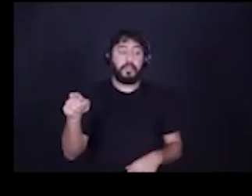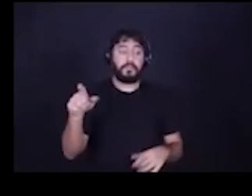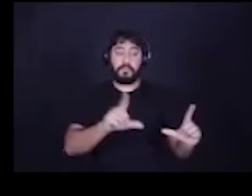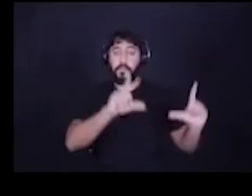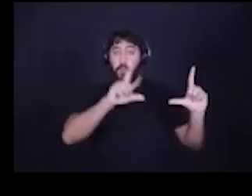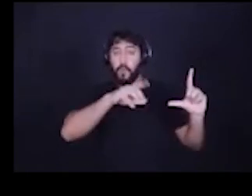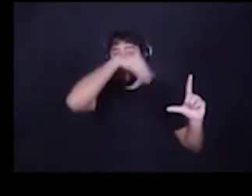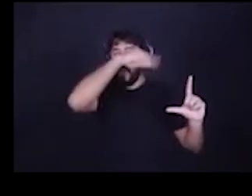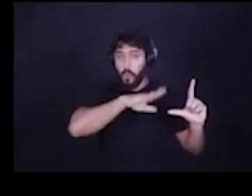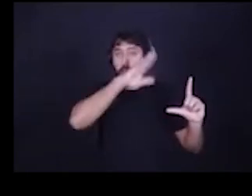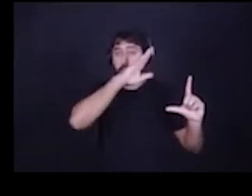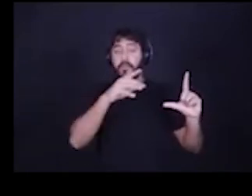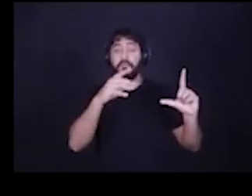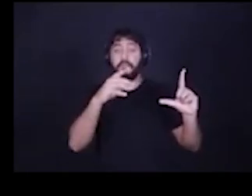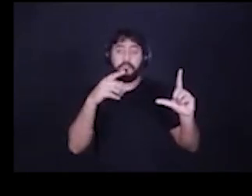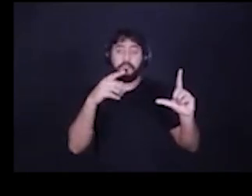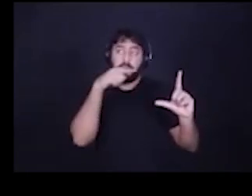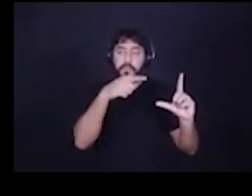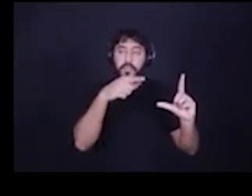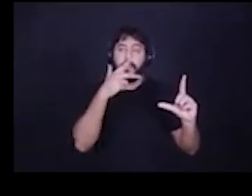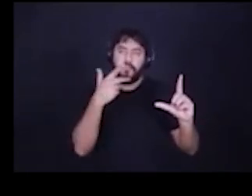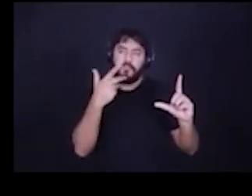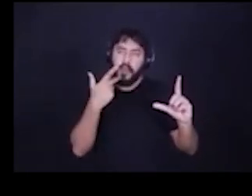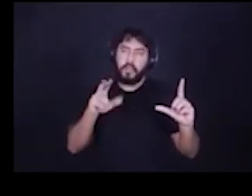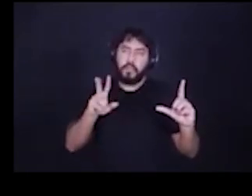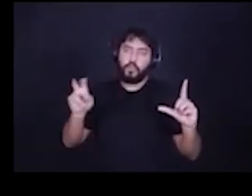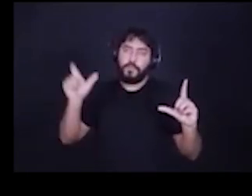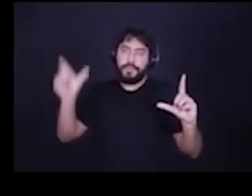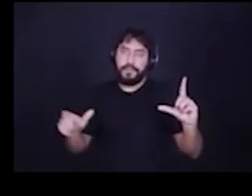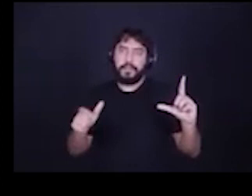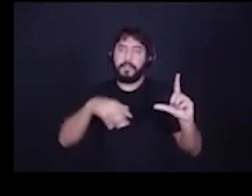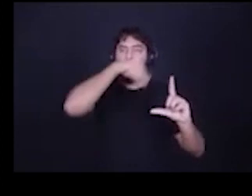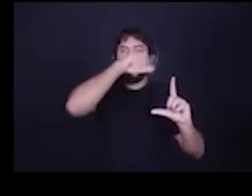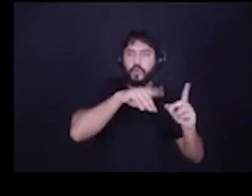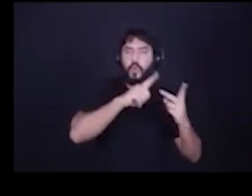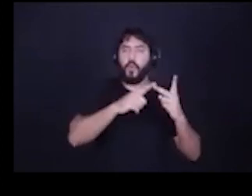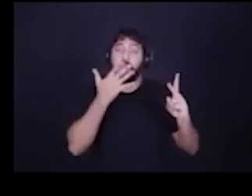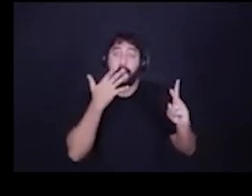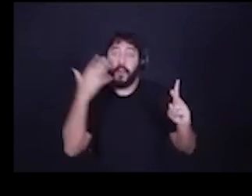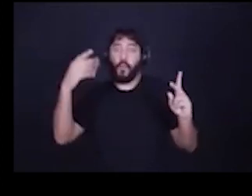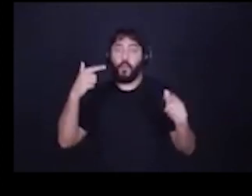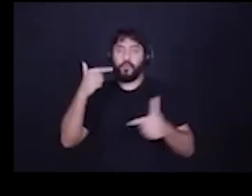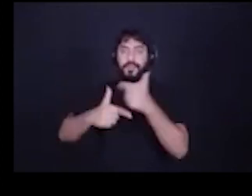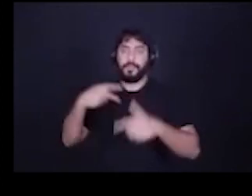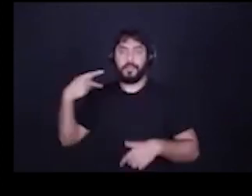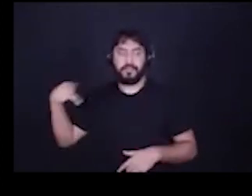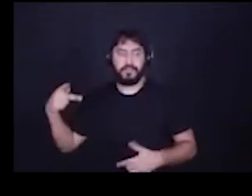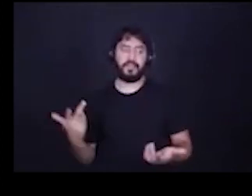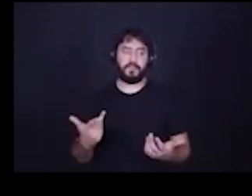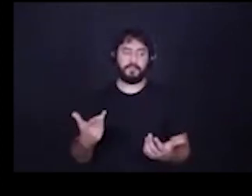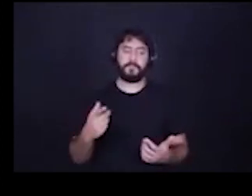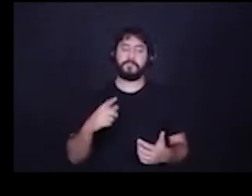através disso, falar, sobretudo, dele como pintor e falar das cores do trabalho dele, mostrar esse dado. Então, a gente tirou uma